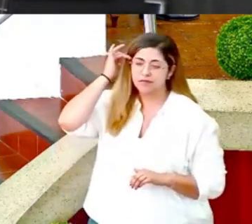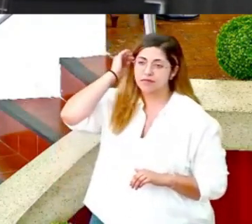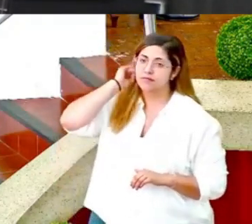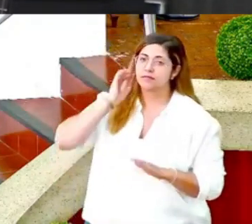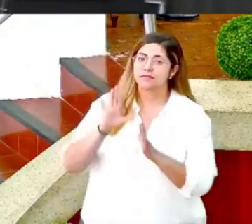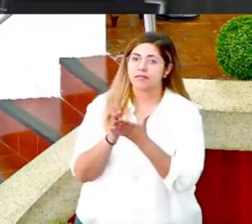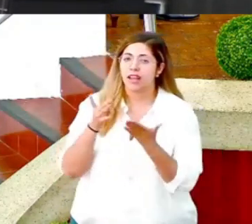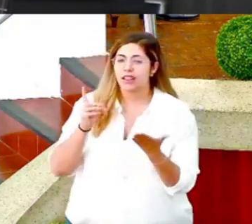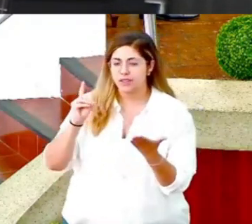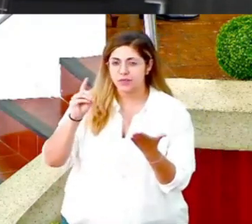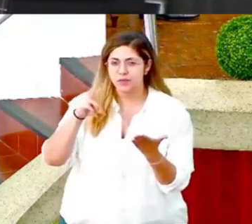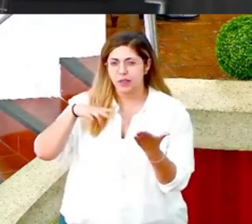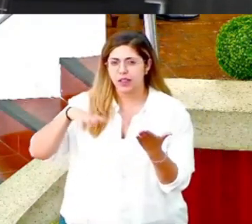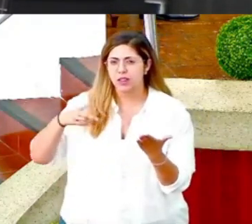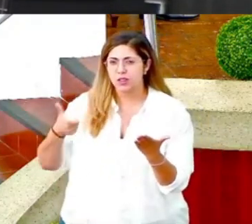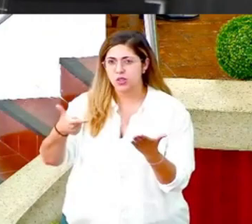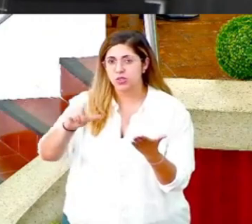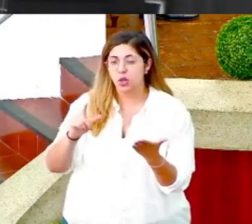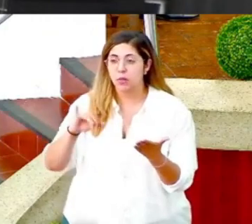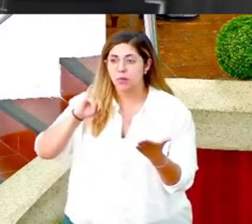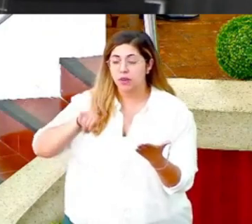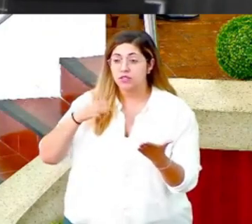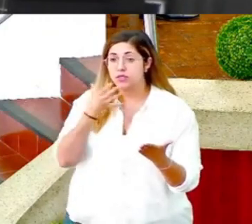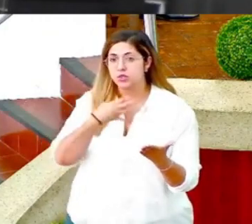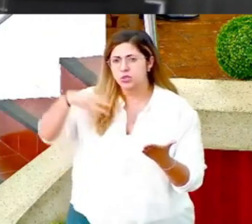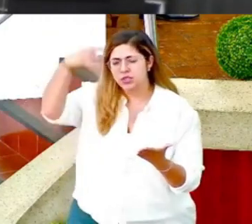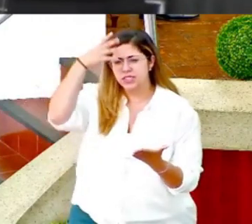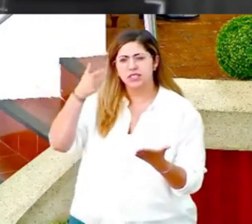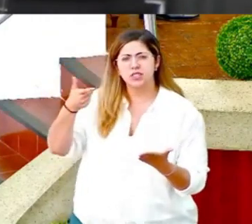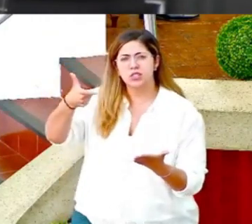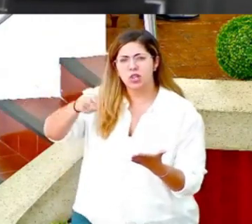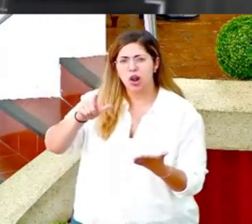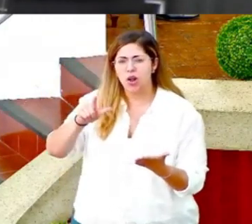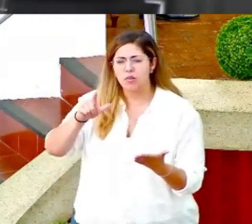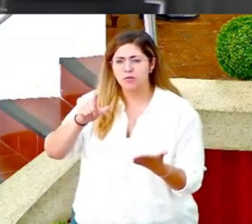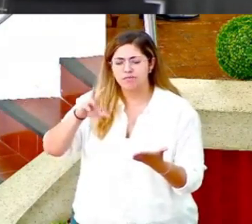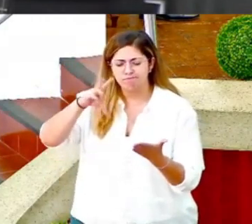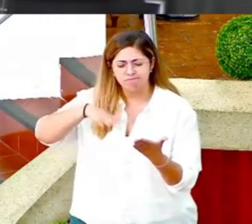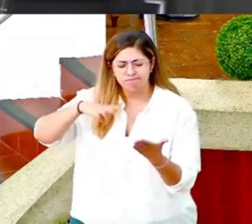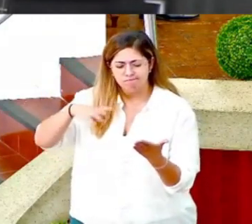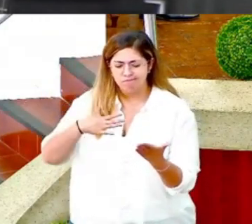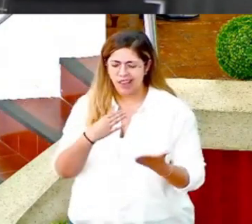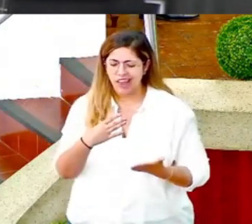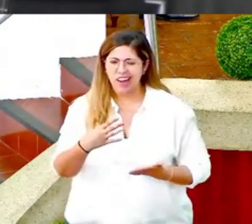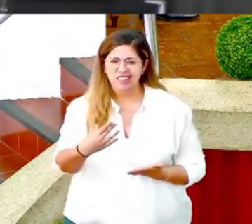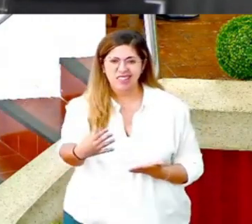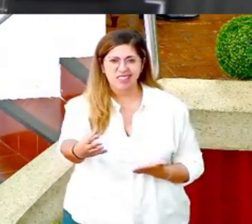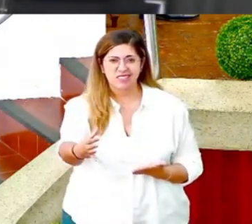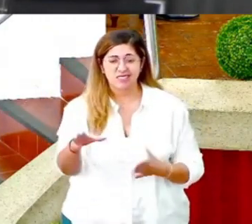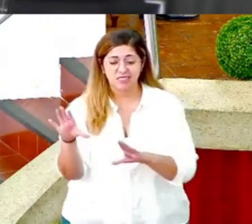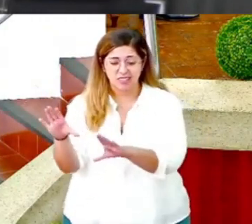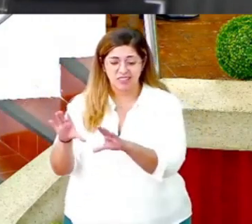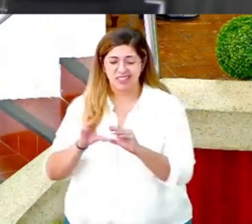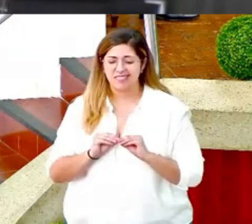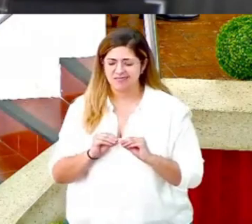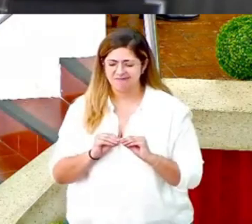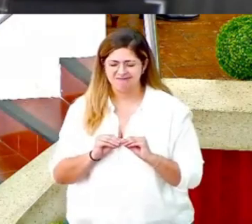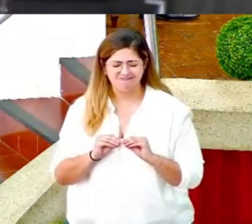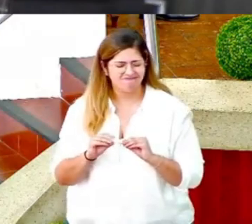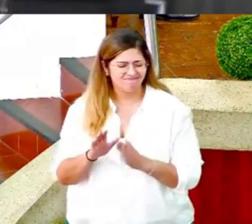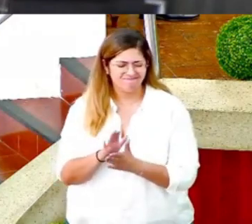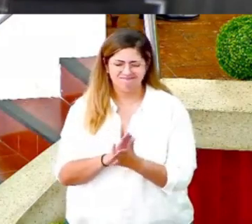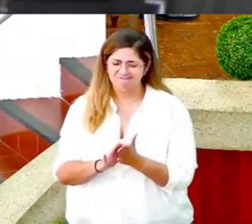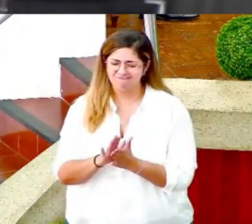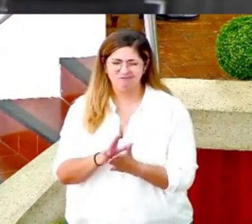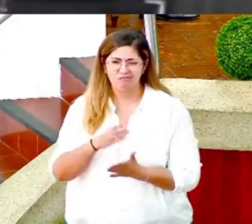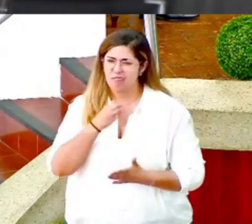povo de Deus. Era um homem que não tinha uma boa herança familiar. Era um homem que ou a